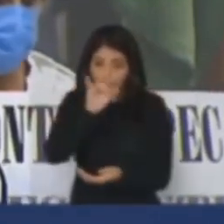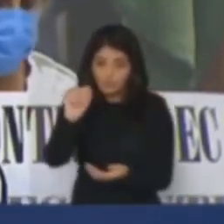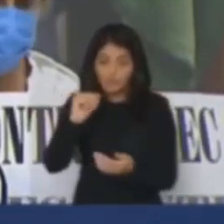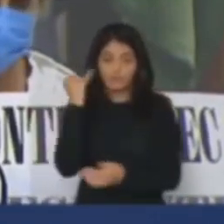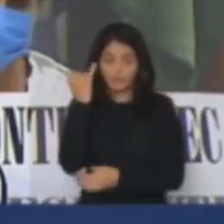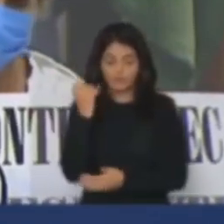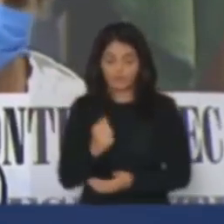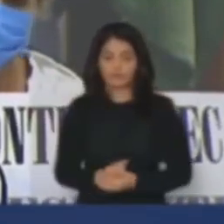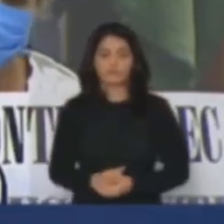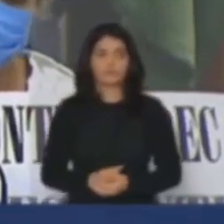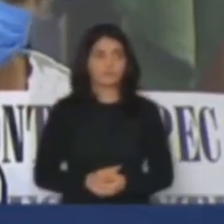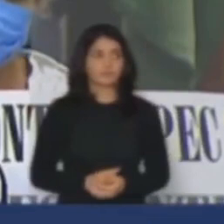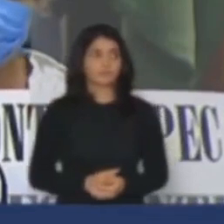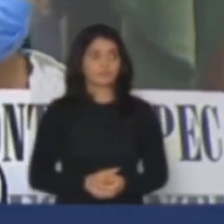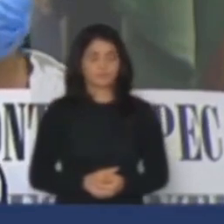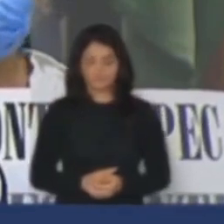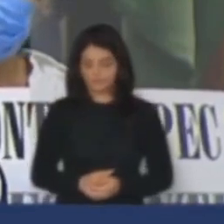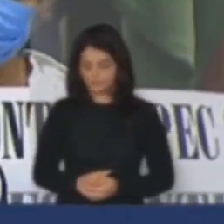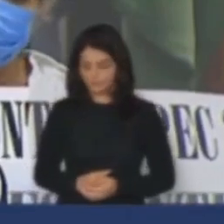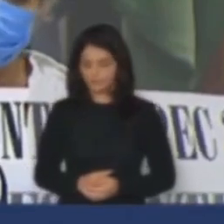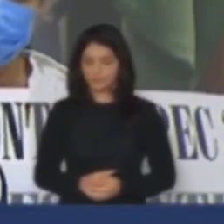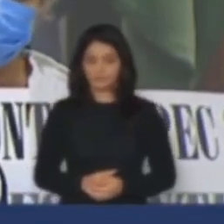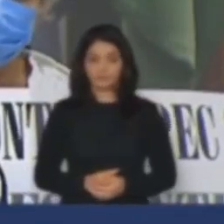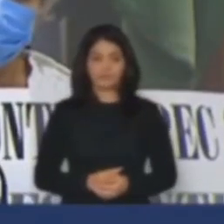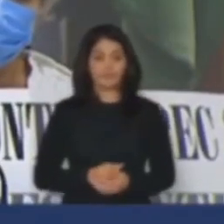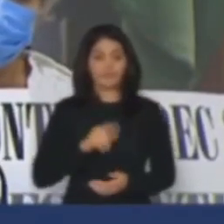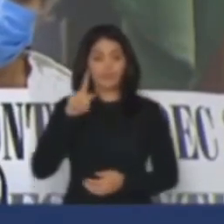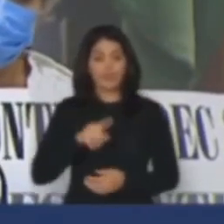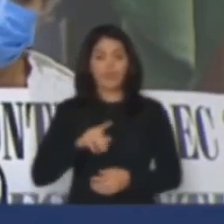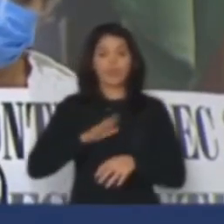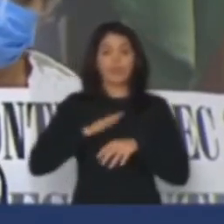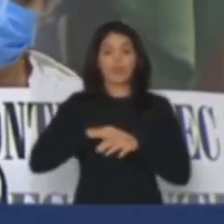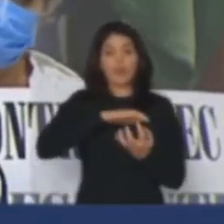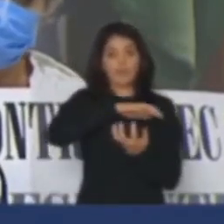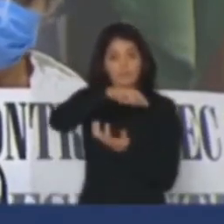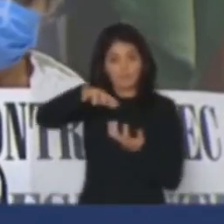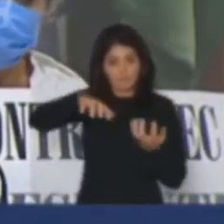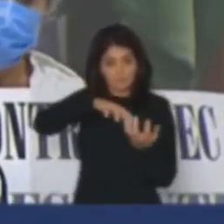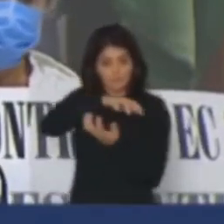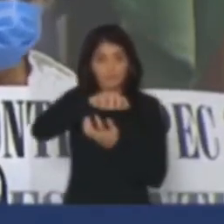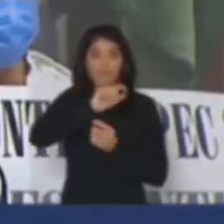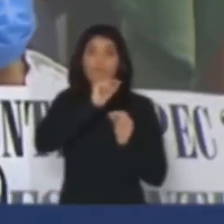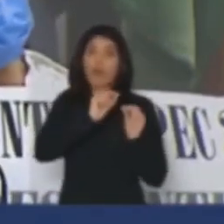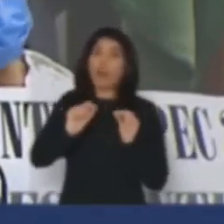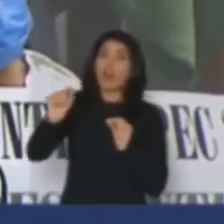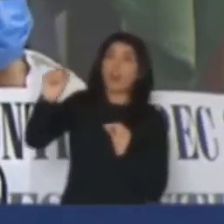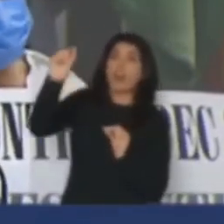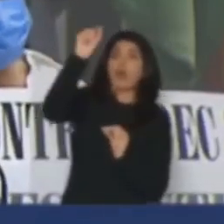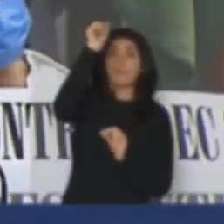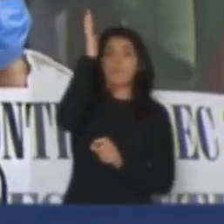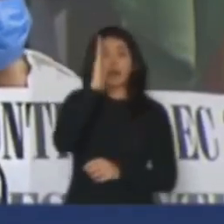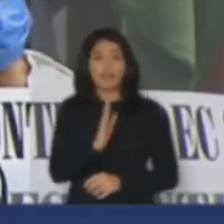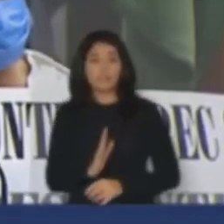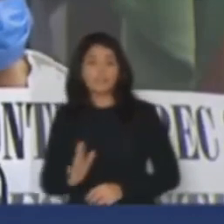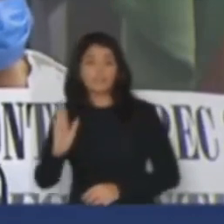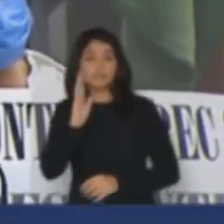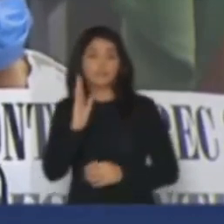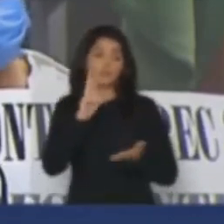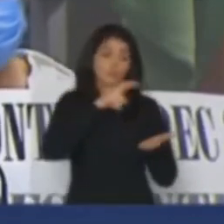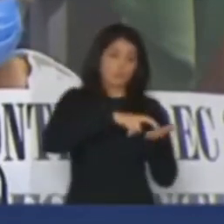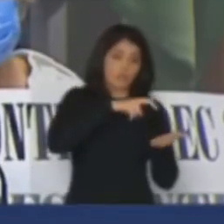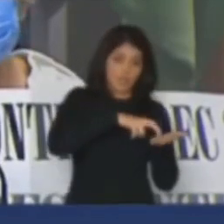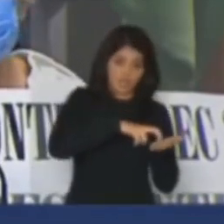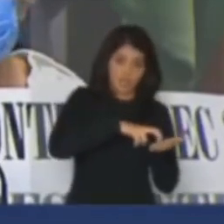Este ato que nós fazemos aqui é a repercussão dos atos que estão nas ruas. Muitos foram feitos pela manhã,